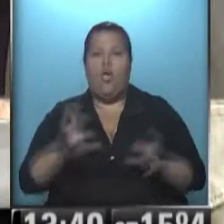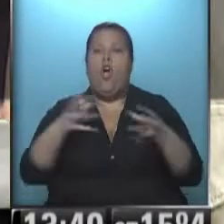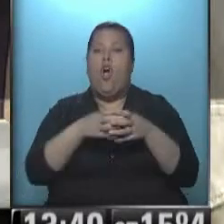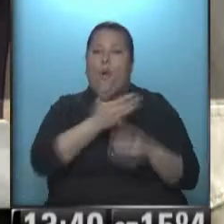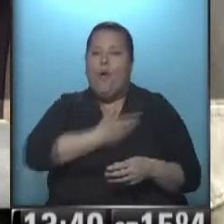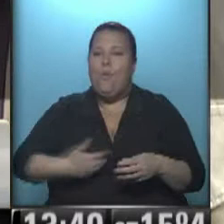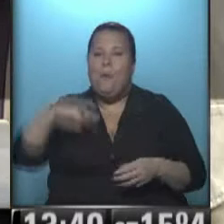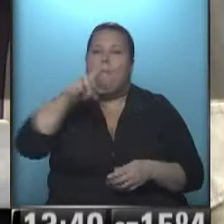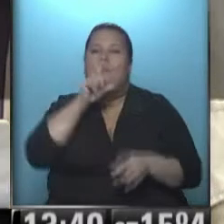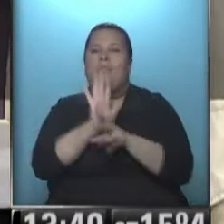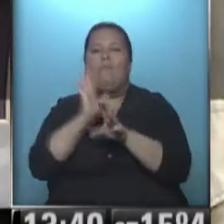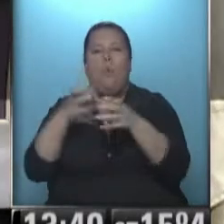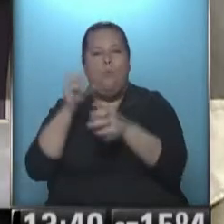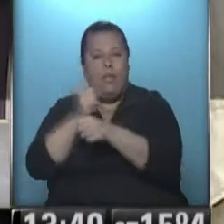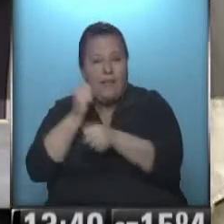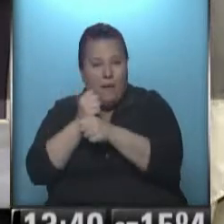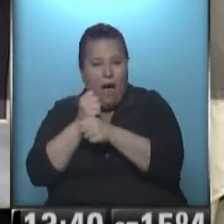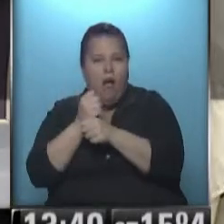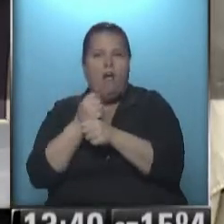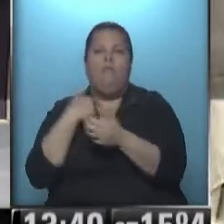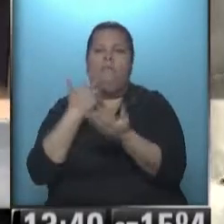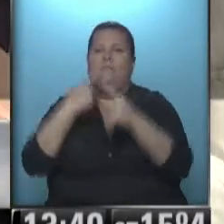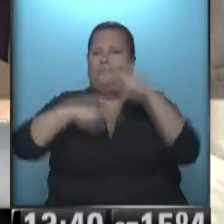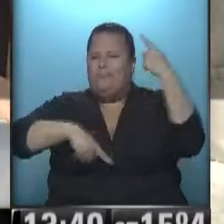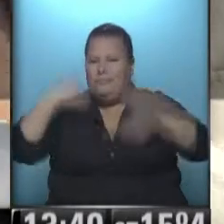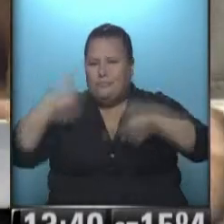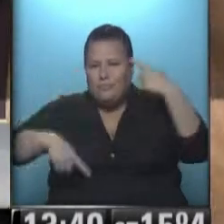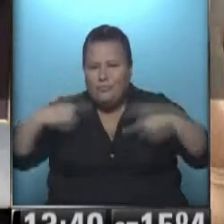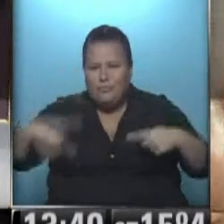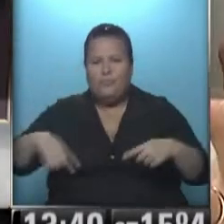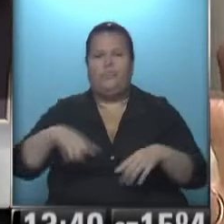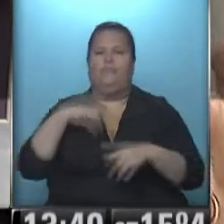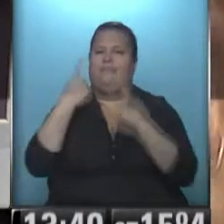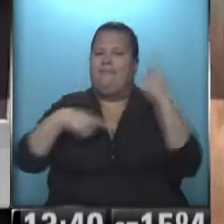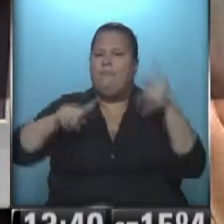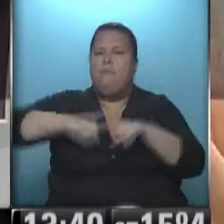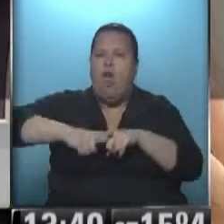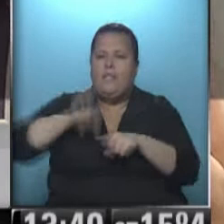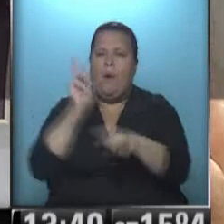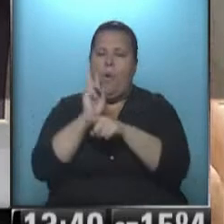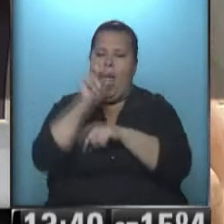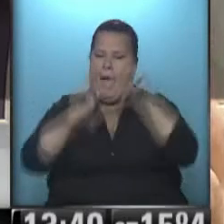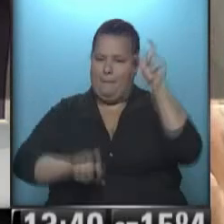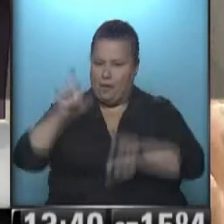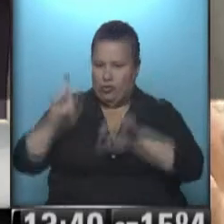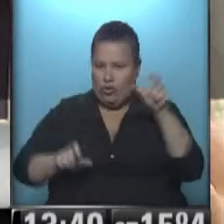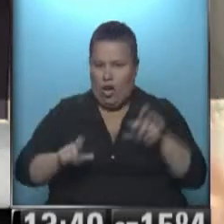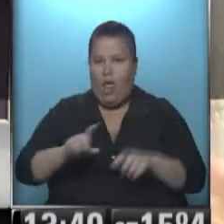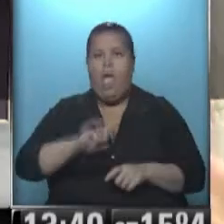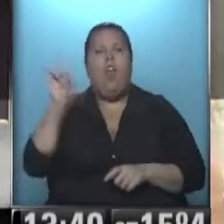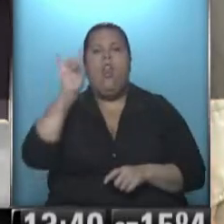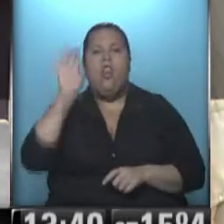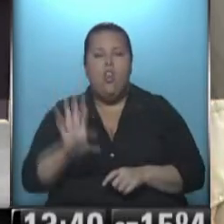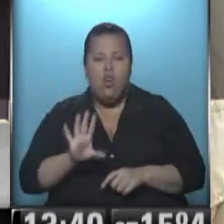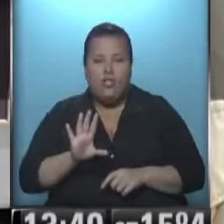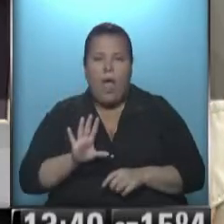Os governos do PT proporcionaram um leque muito vasto de políticas de proteção social.